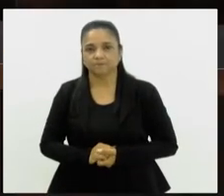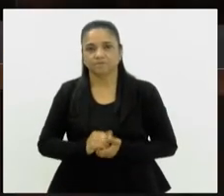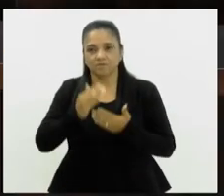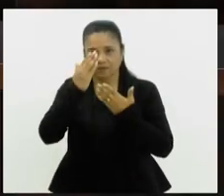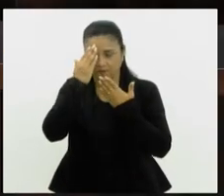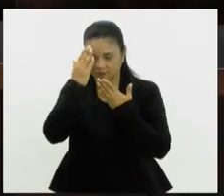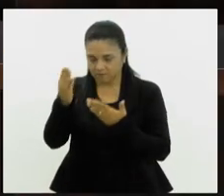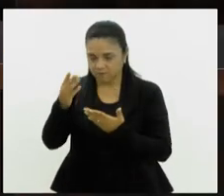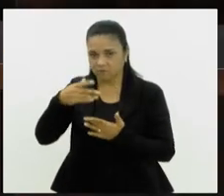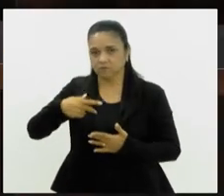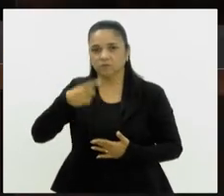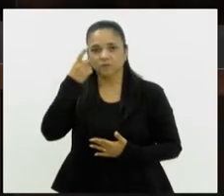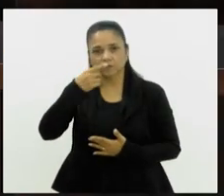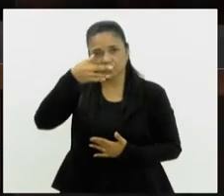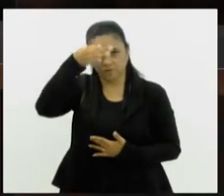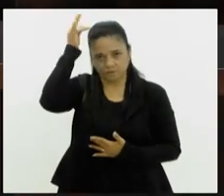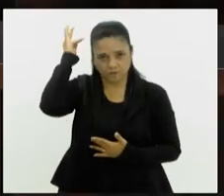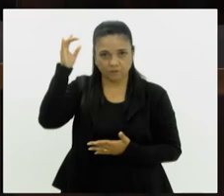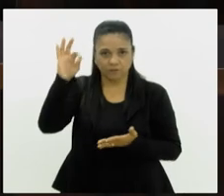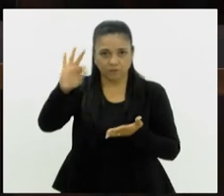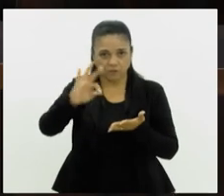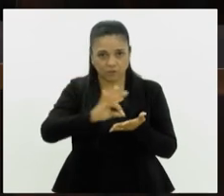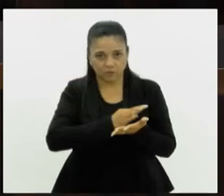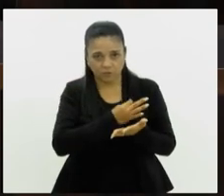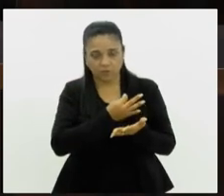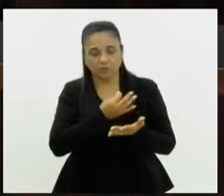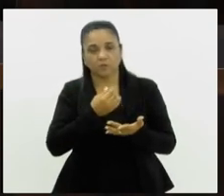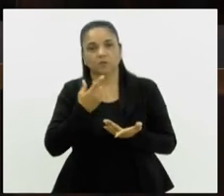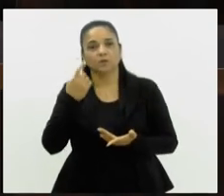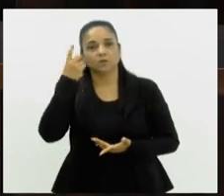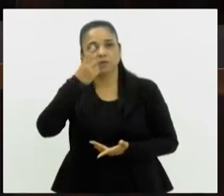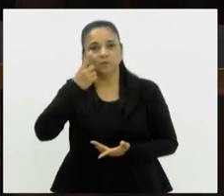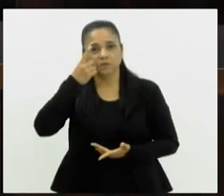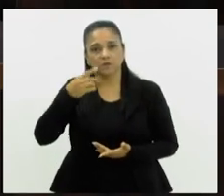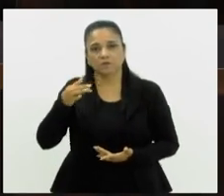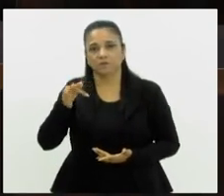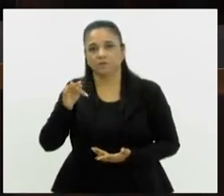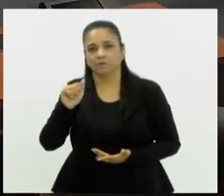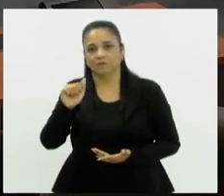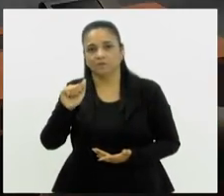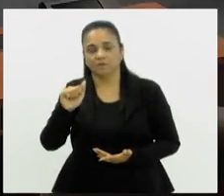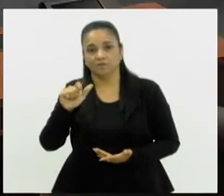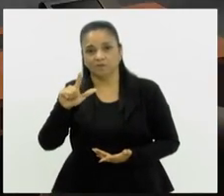Agradecendo o deputado Fred Pacheco, o próximo orador inscrito é o nobre deputado Flávio Serafini.